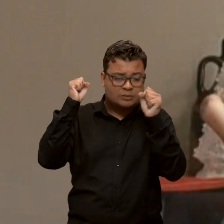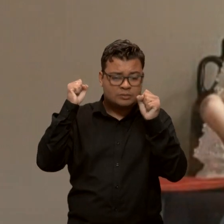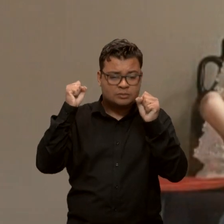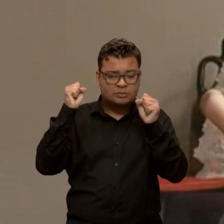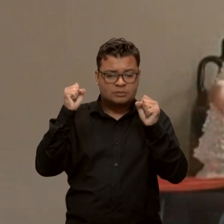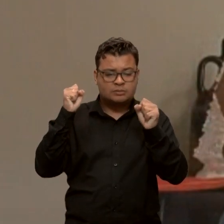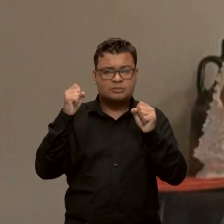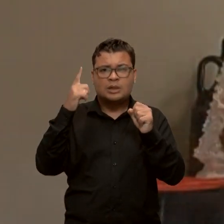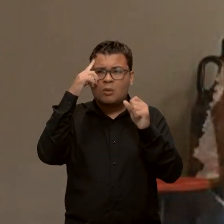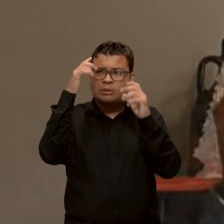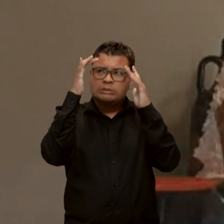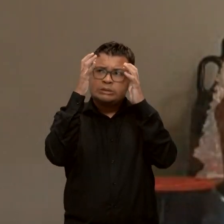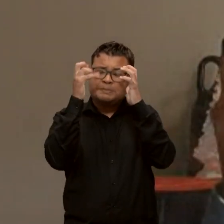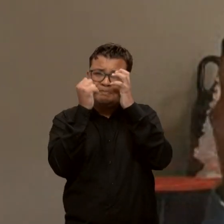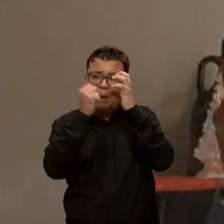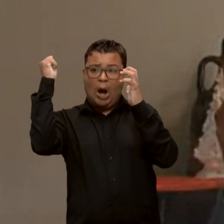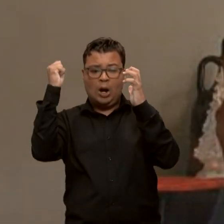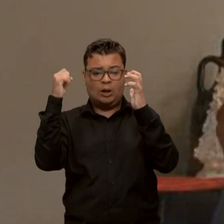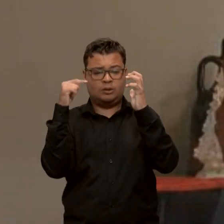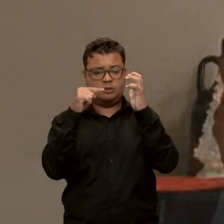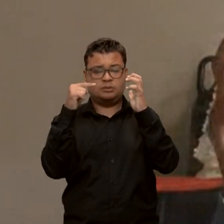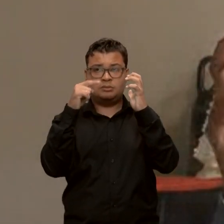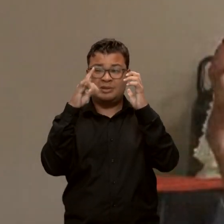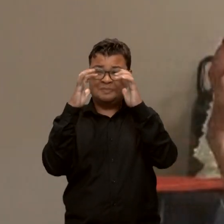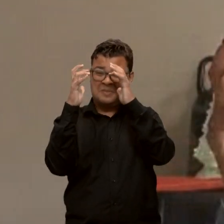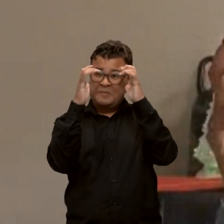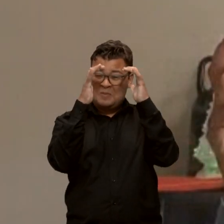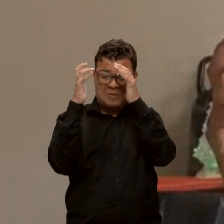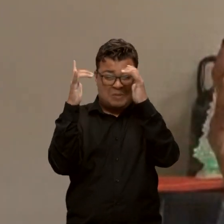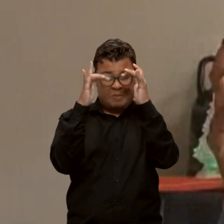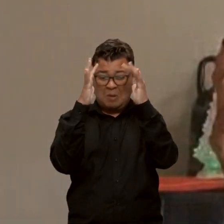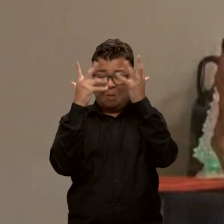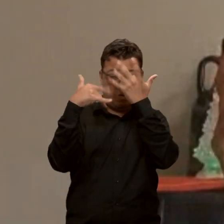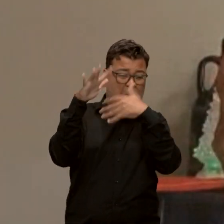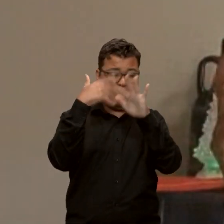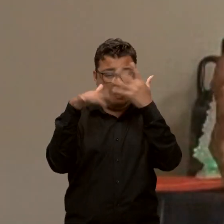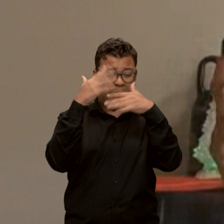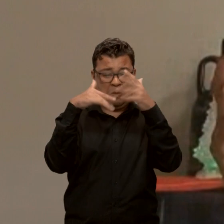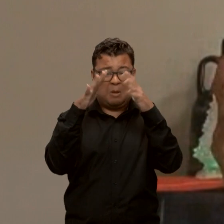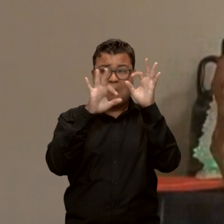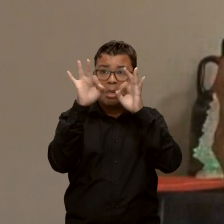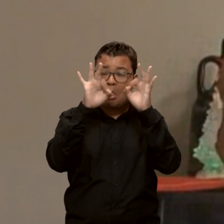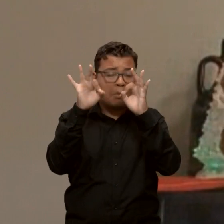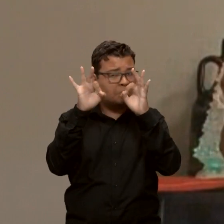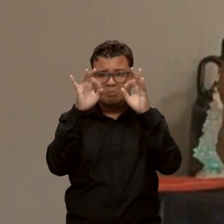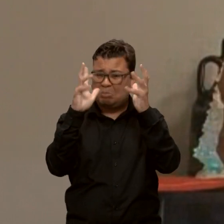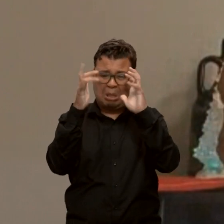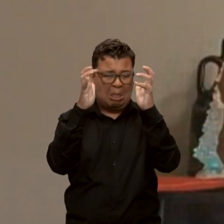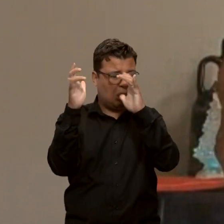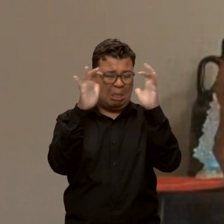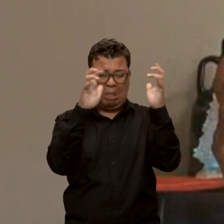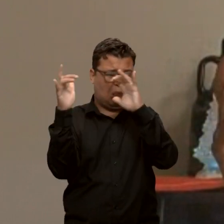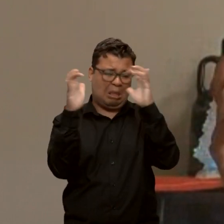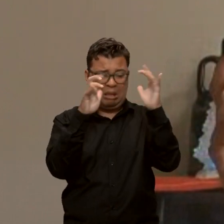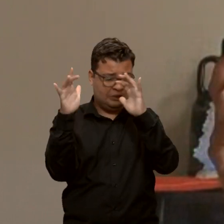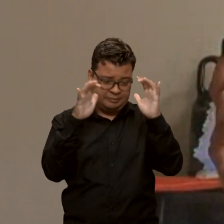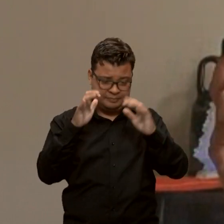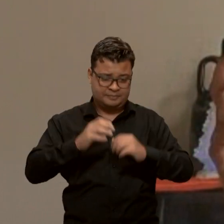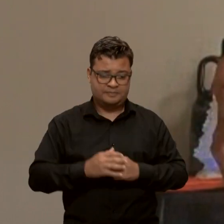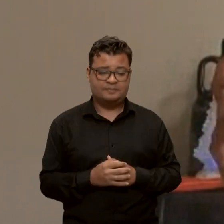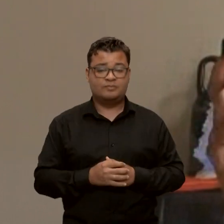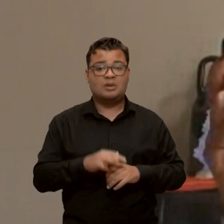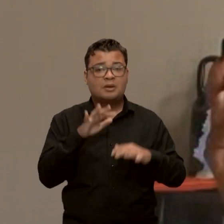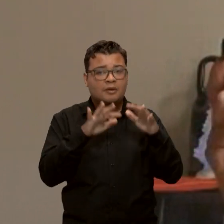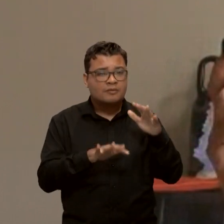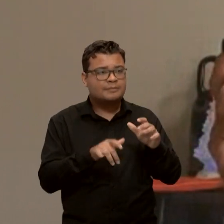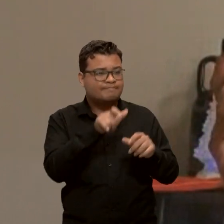dentro. Então, desorganiza tudo aqui, ó. Um barulho desse, por mais que você prepare essa pessoa, que